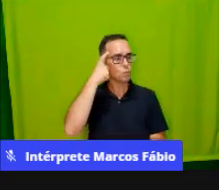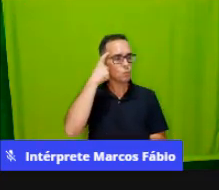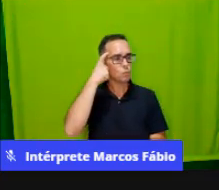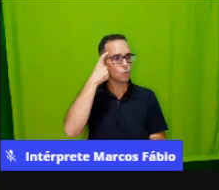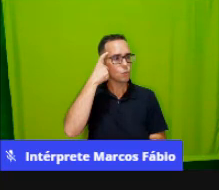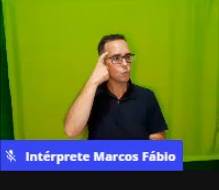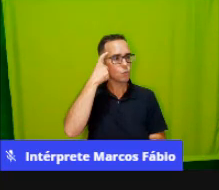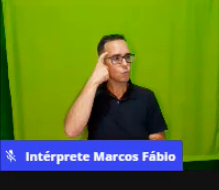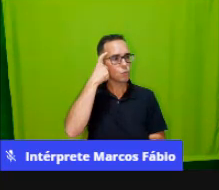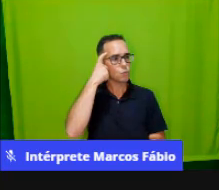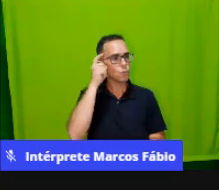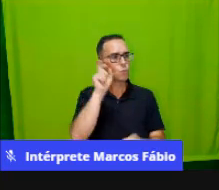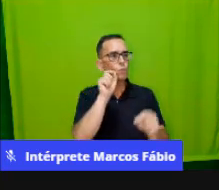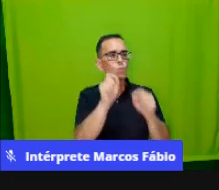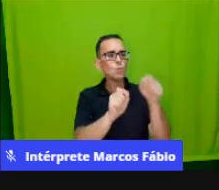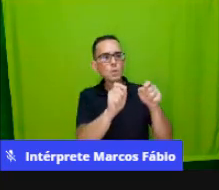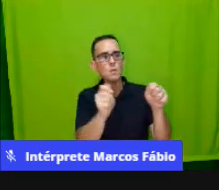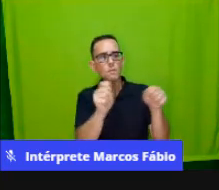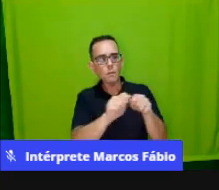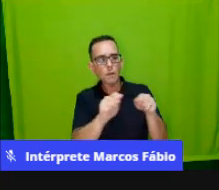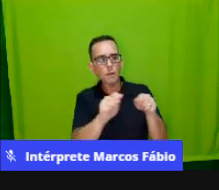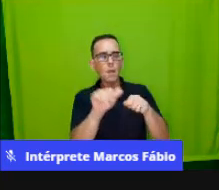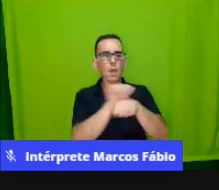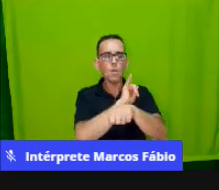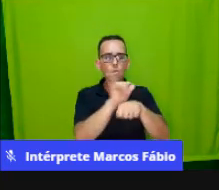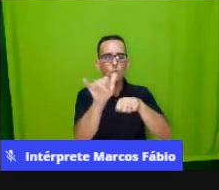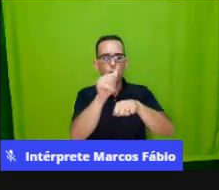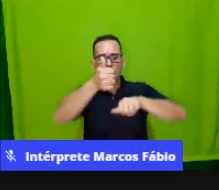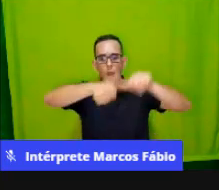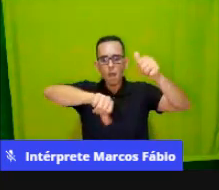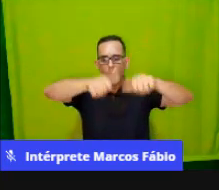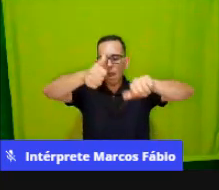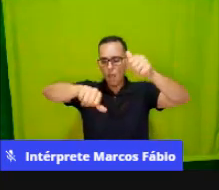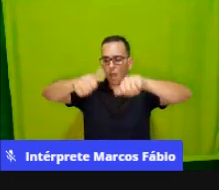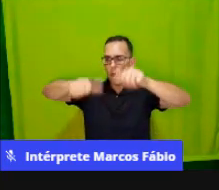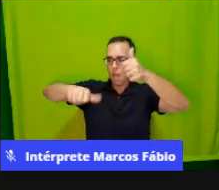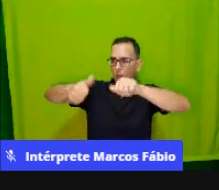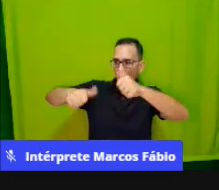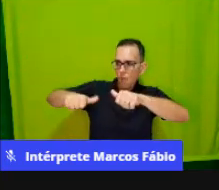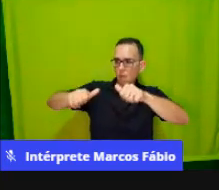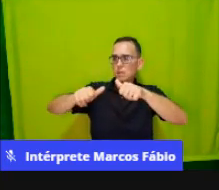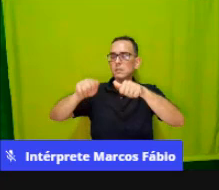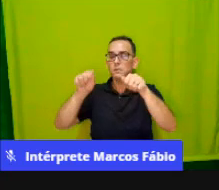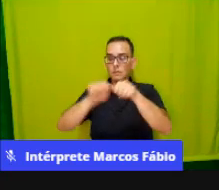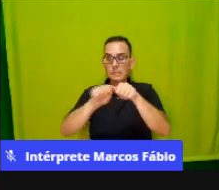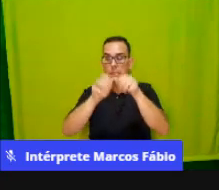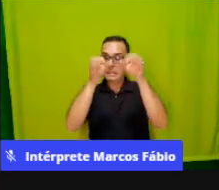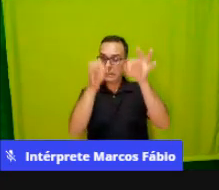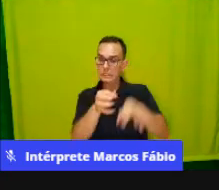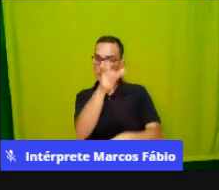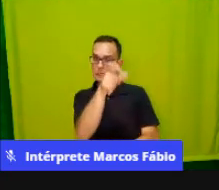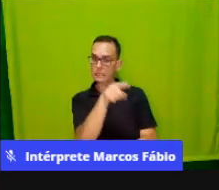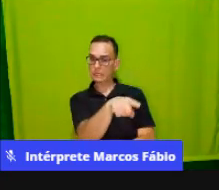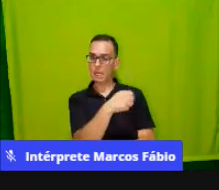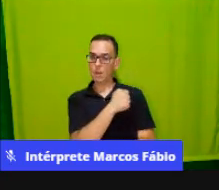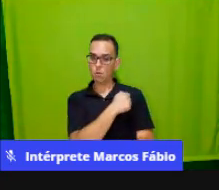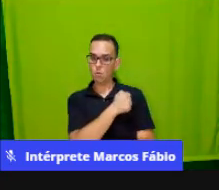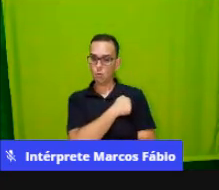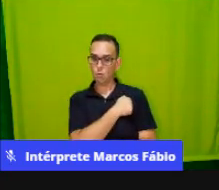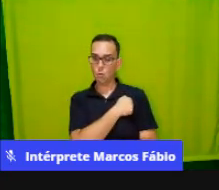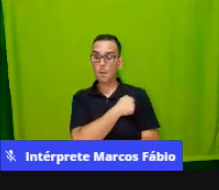bem antes de elaborar o recurso, analisando, né, avaliando bem a situação do estudante, para aí